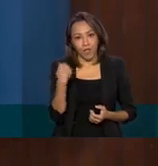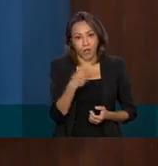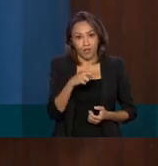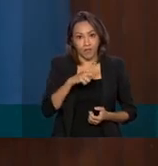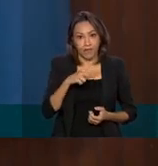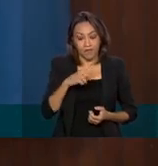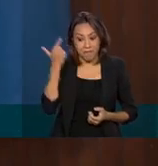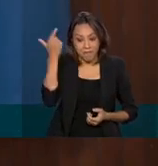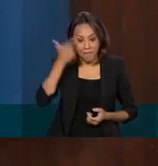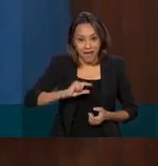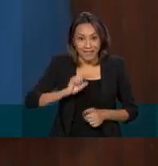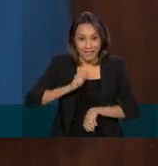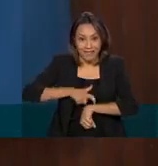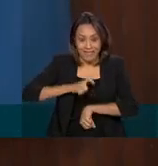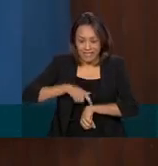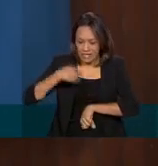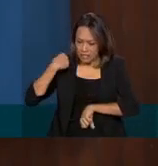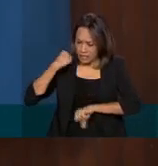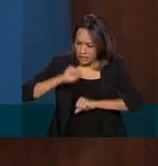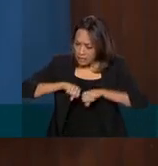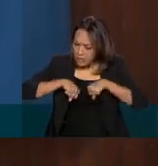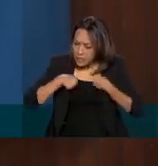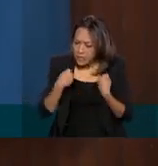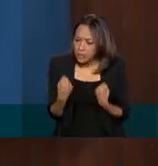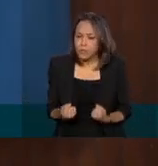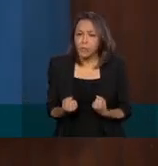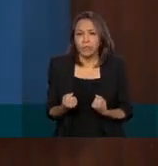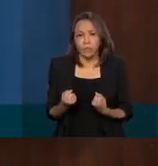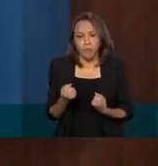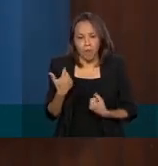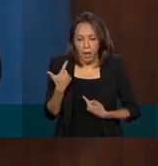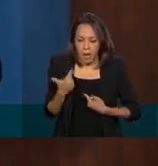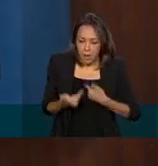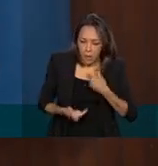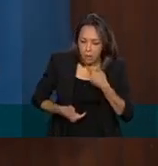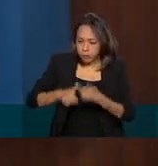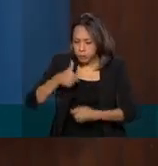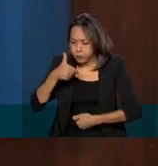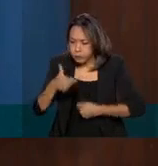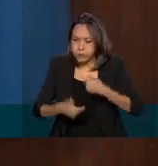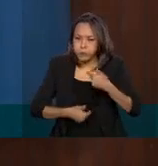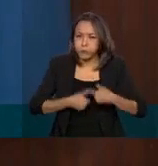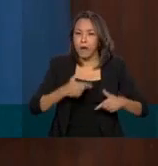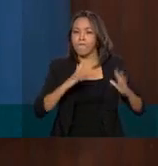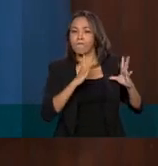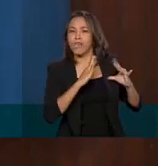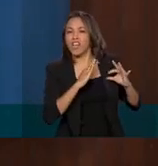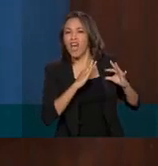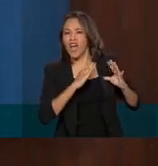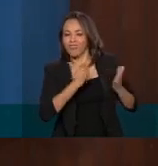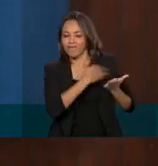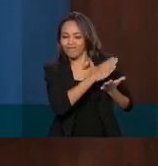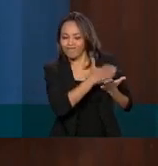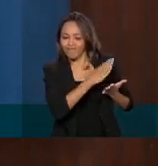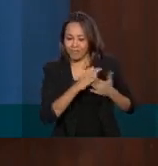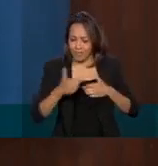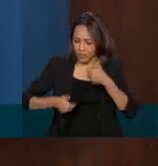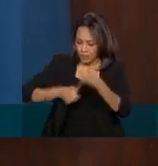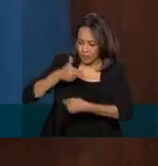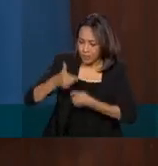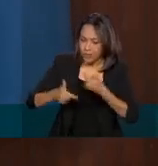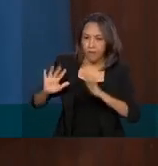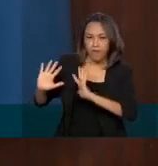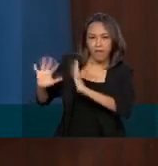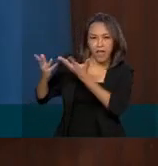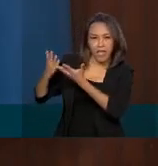doar mais do que isso, tivemos que abrir mão dos nossos feriados, nossas festas,